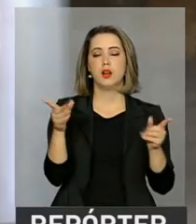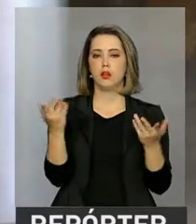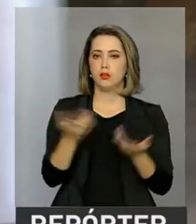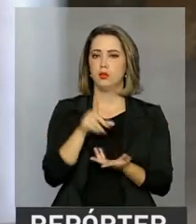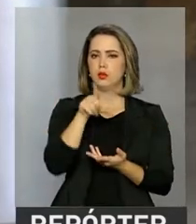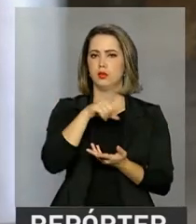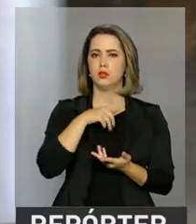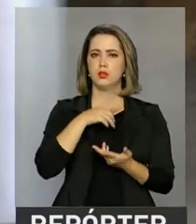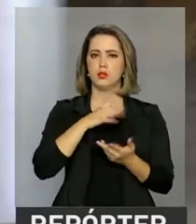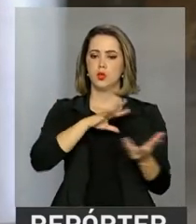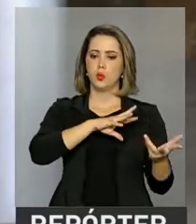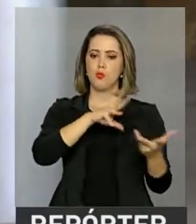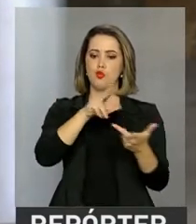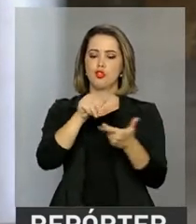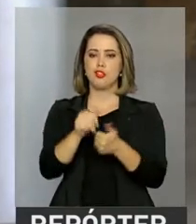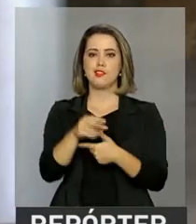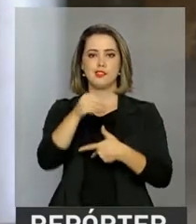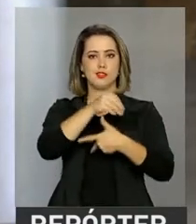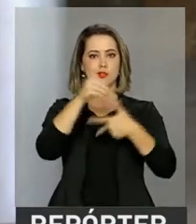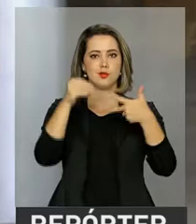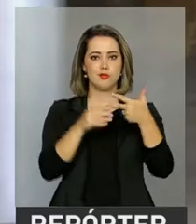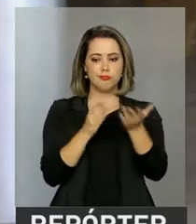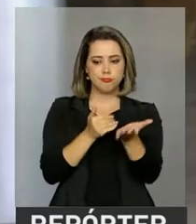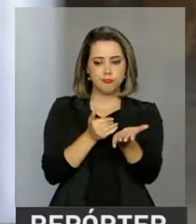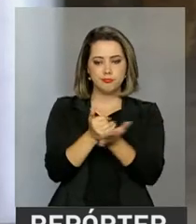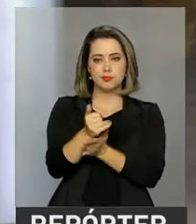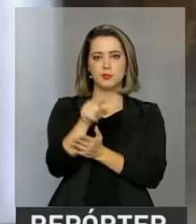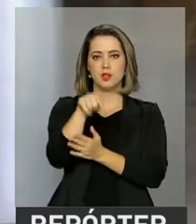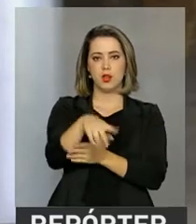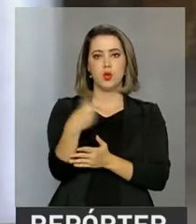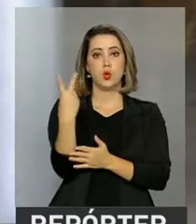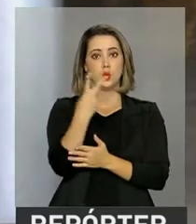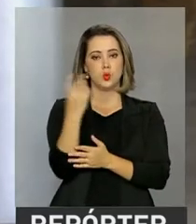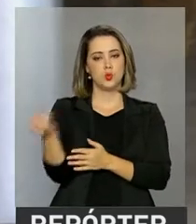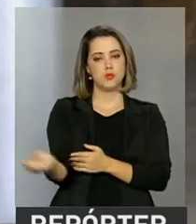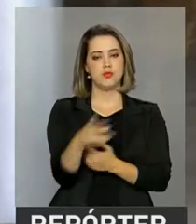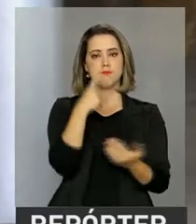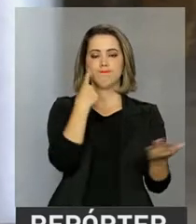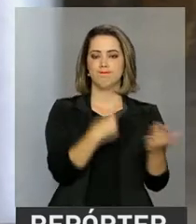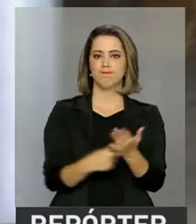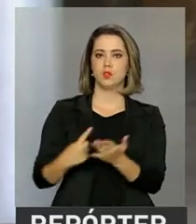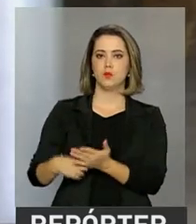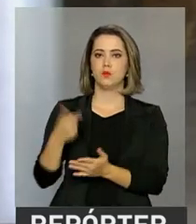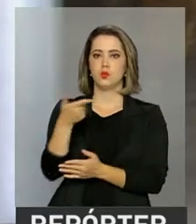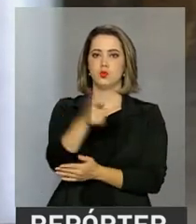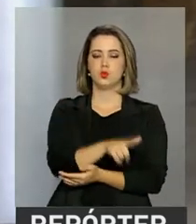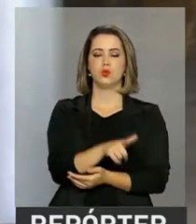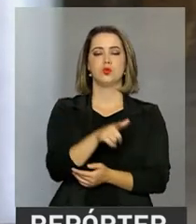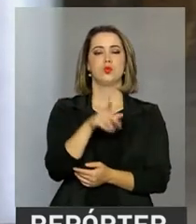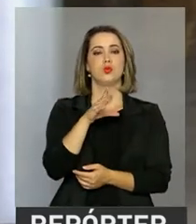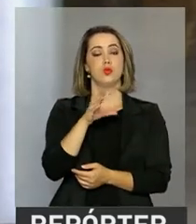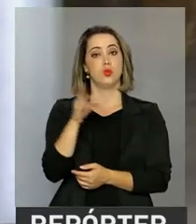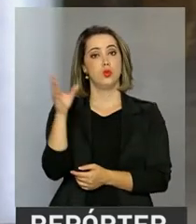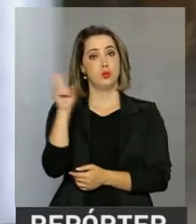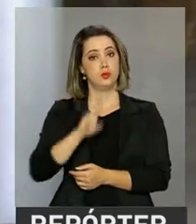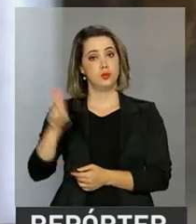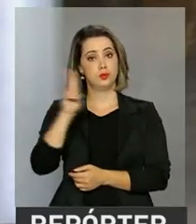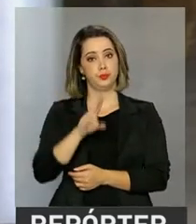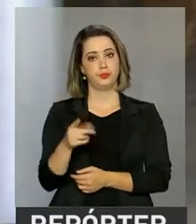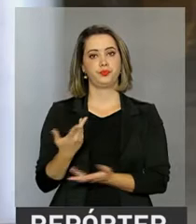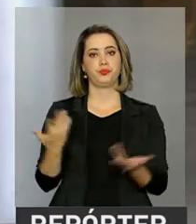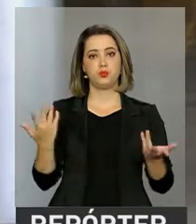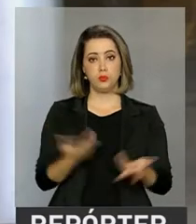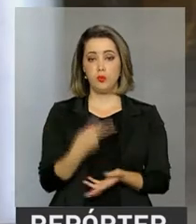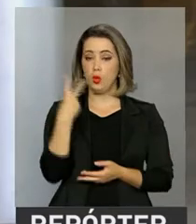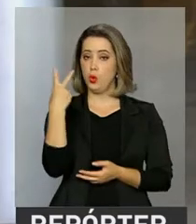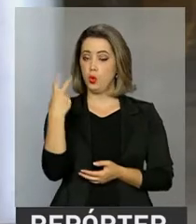ensino médio segue o seu curso poder com essas duas novas adesões são 22 universidades em portugal que